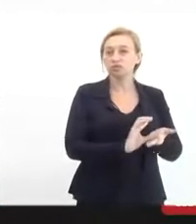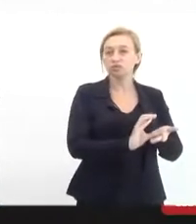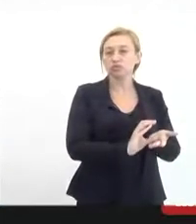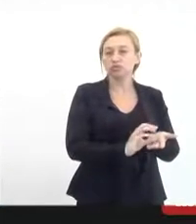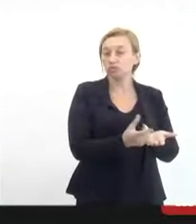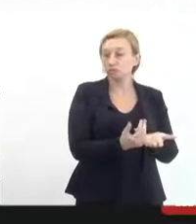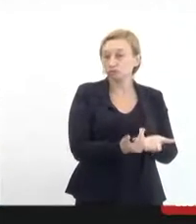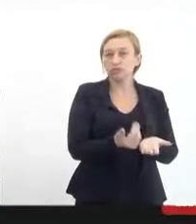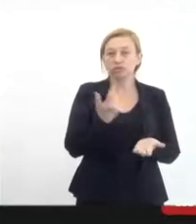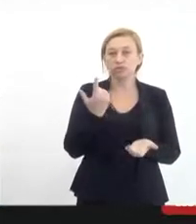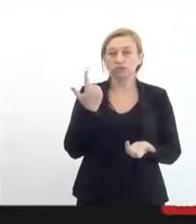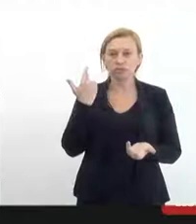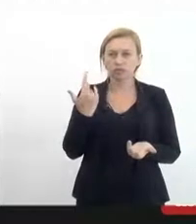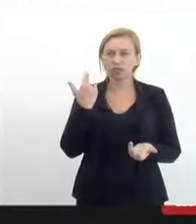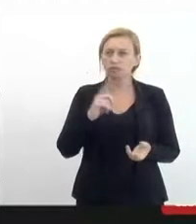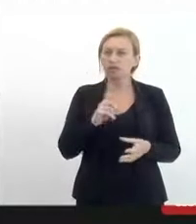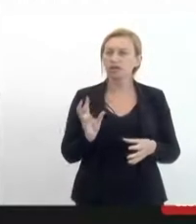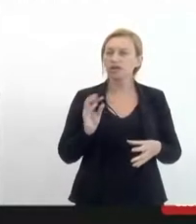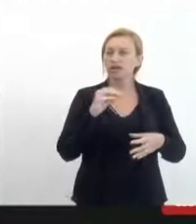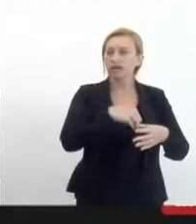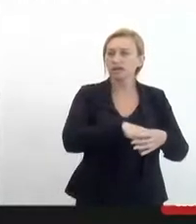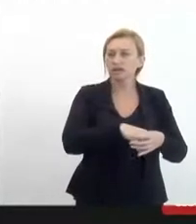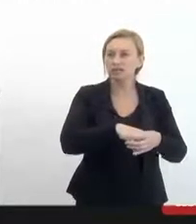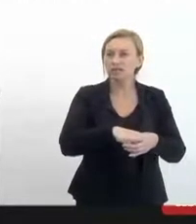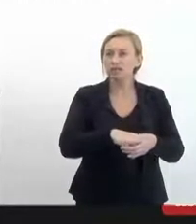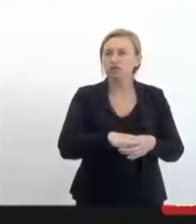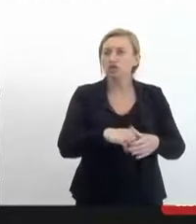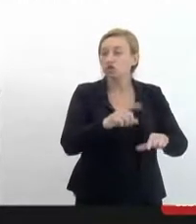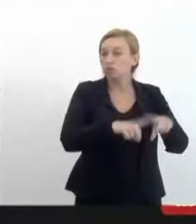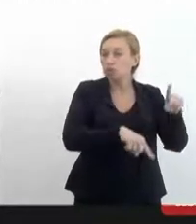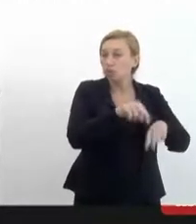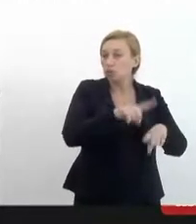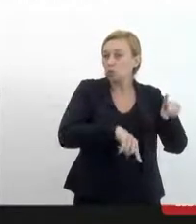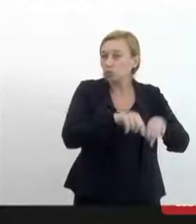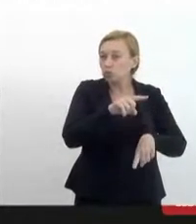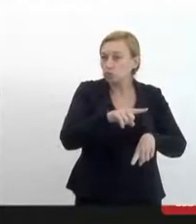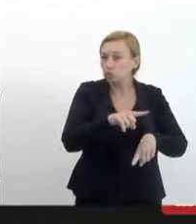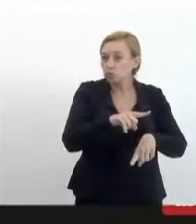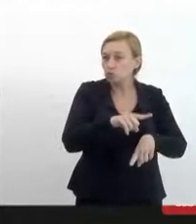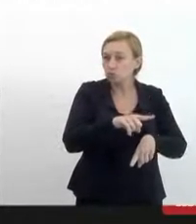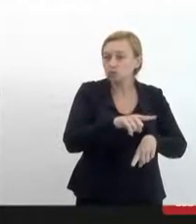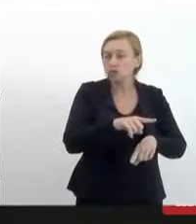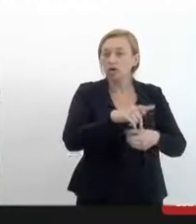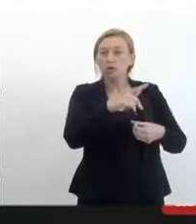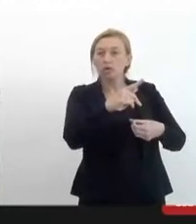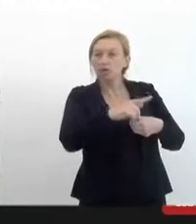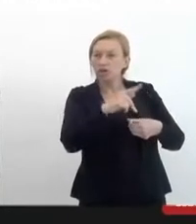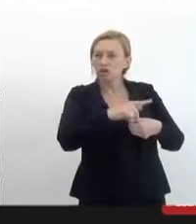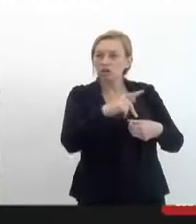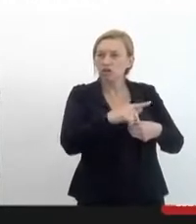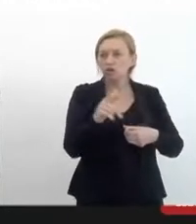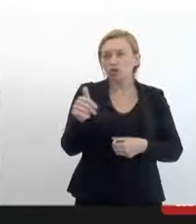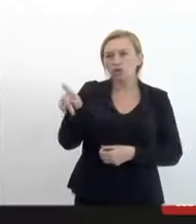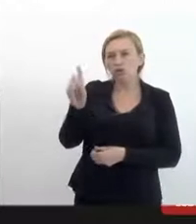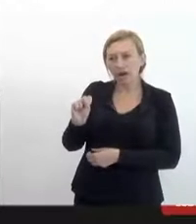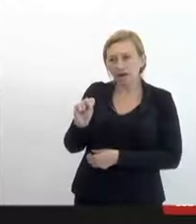haverá integração de produtos, insumos ao petróleo, ao gás